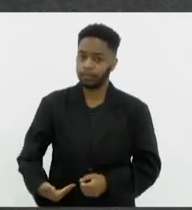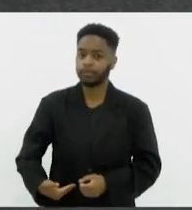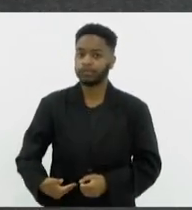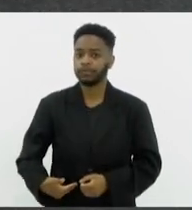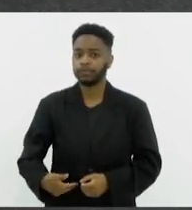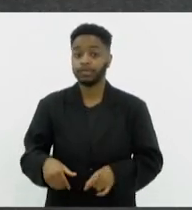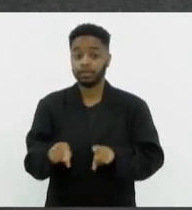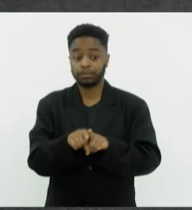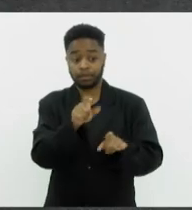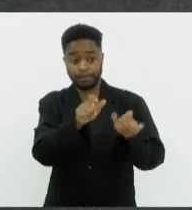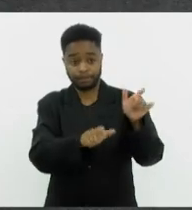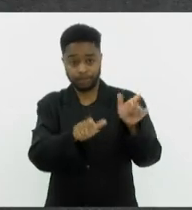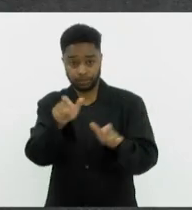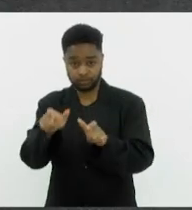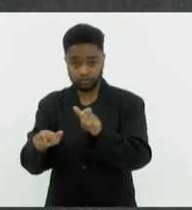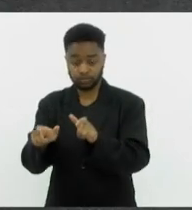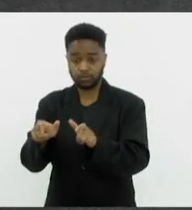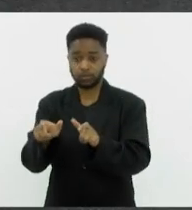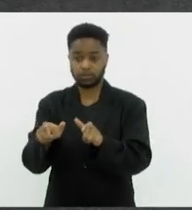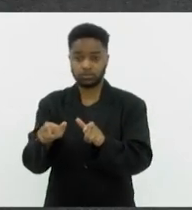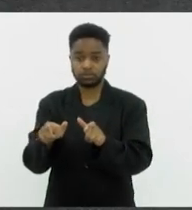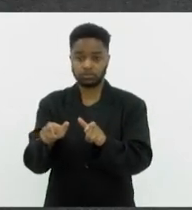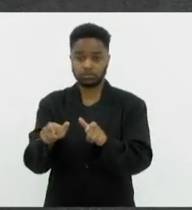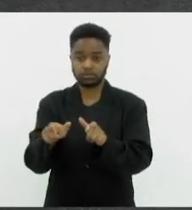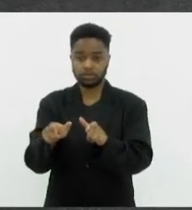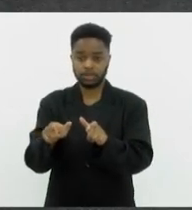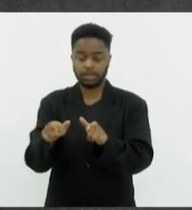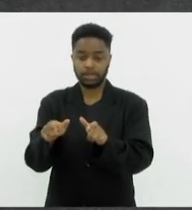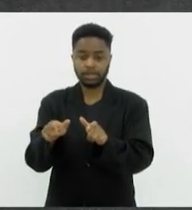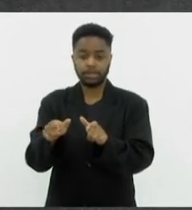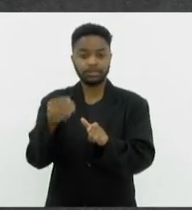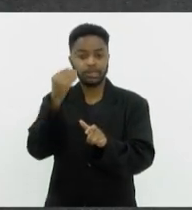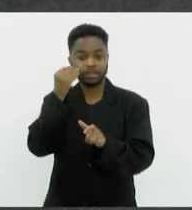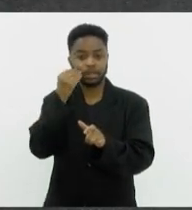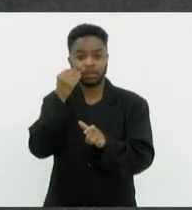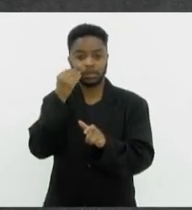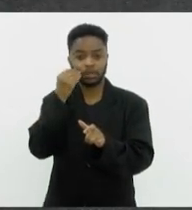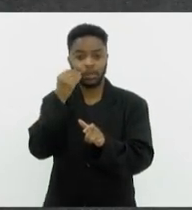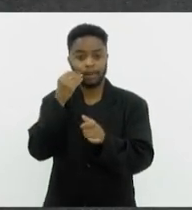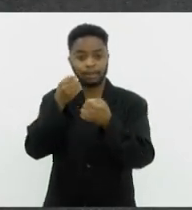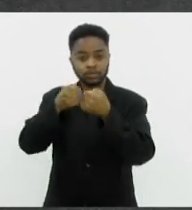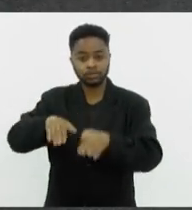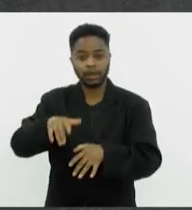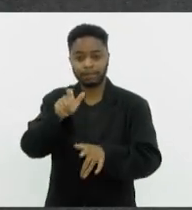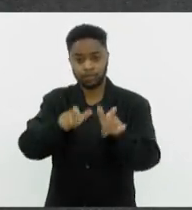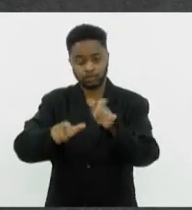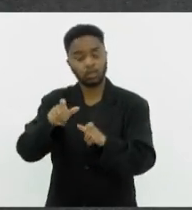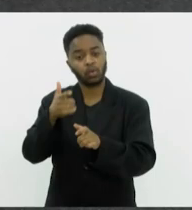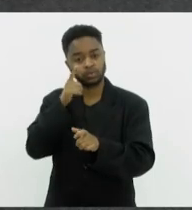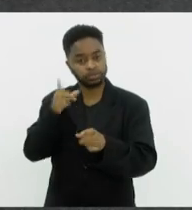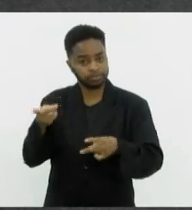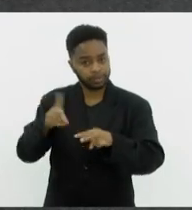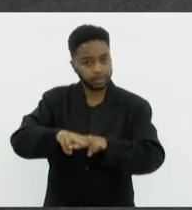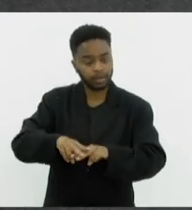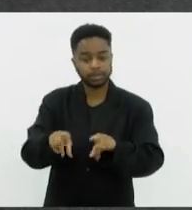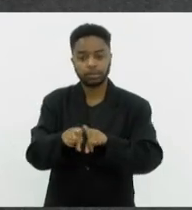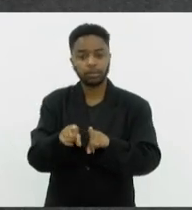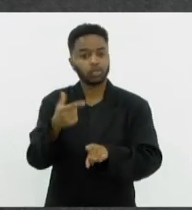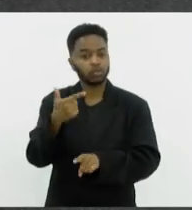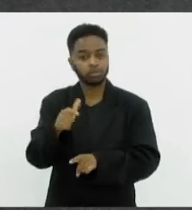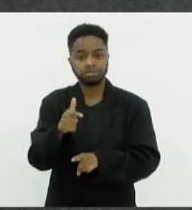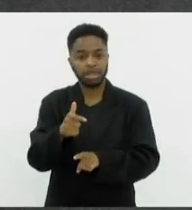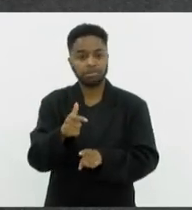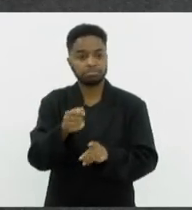As pessoas que estavam atentando contra a segurança das pessoas foram contidas. A gente não teve